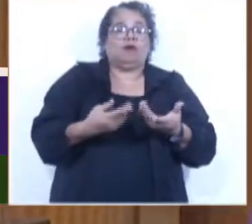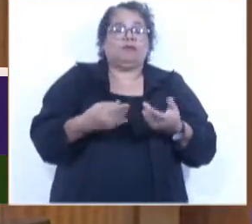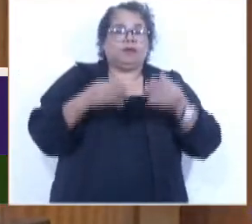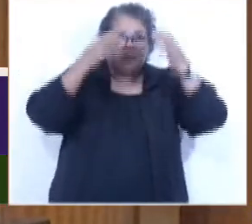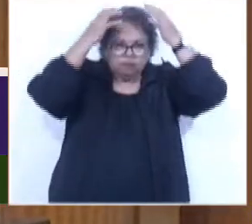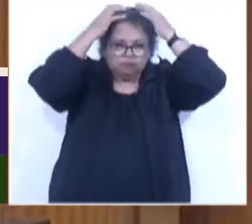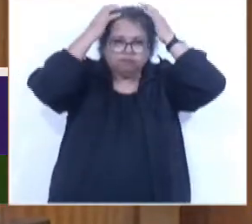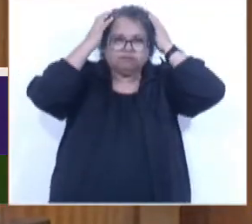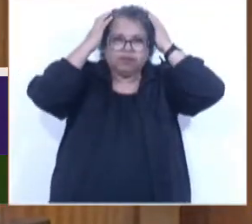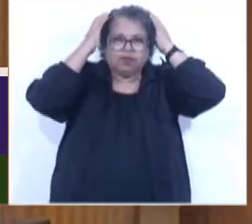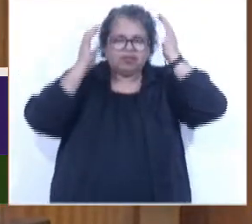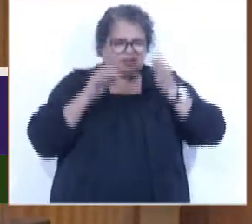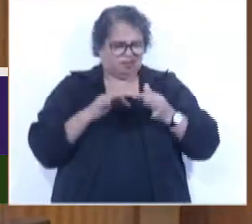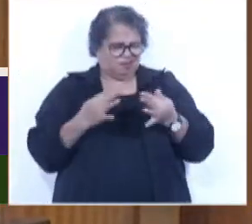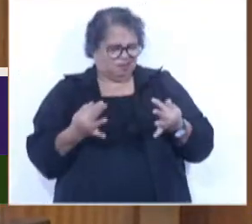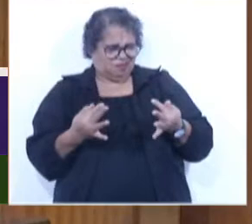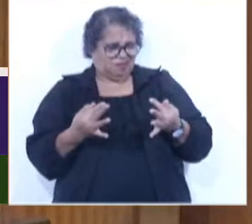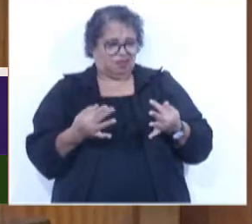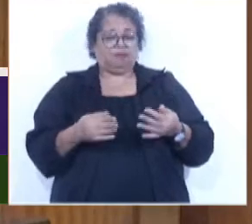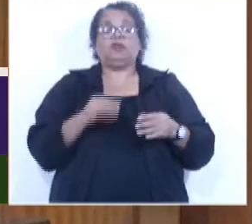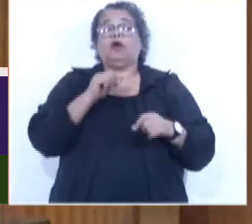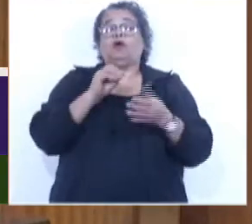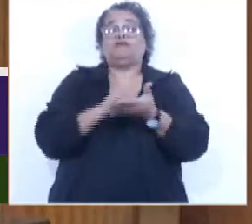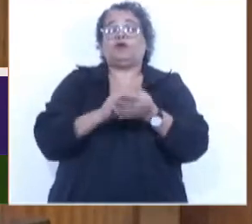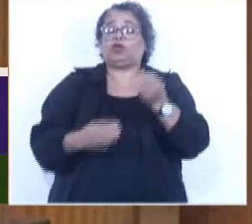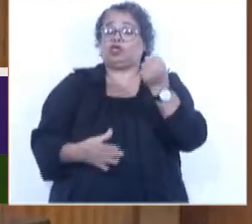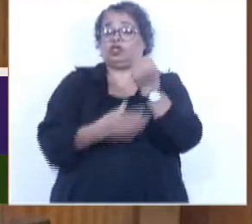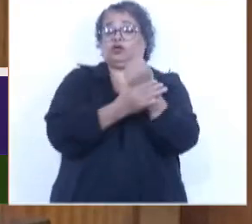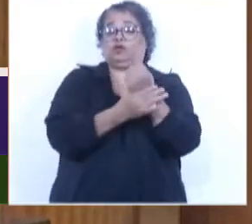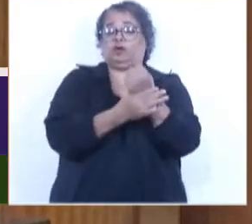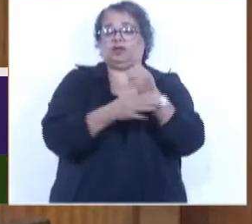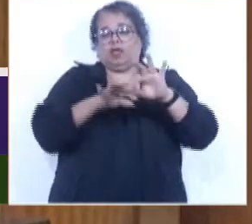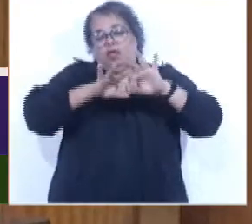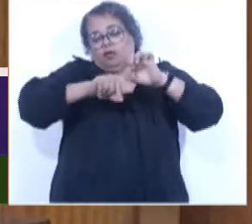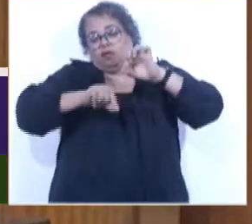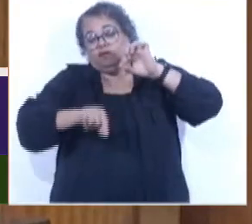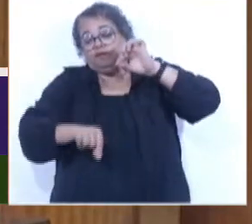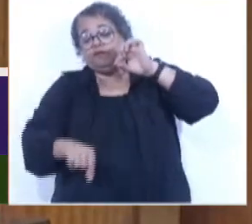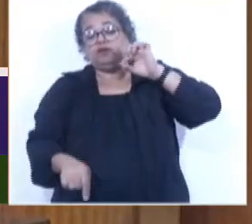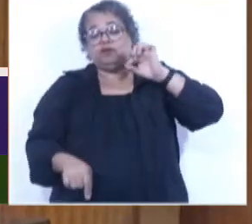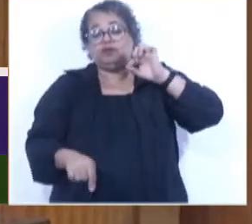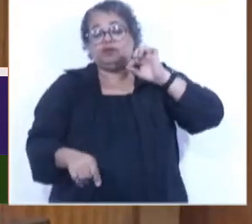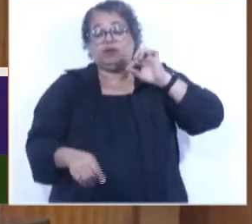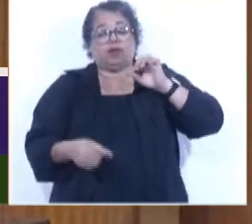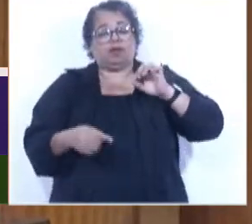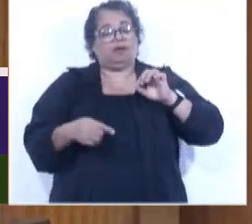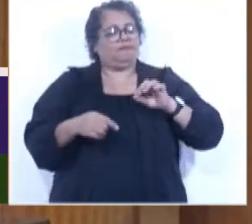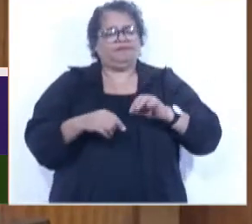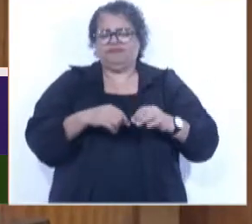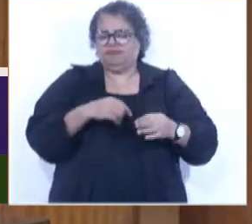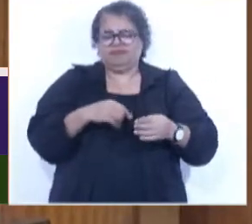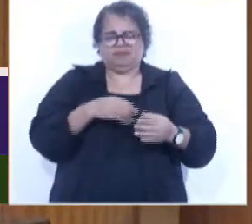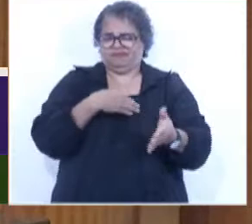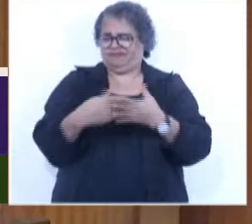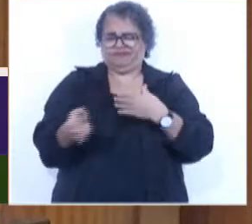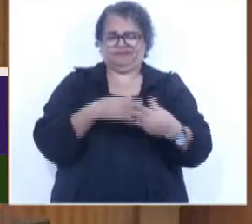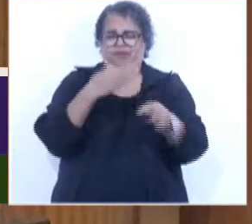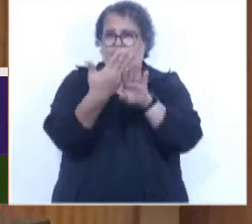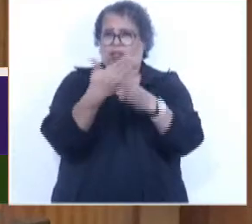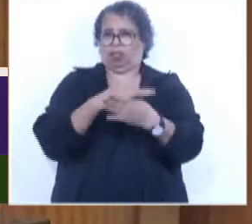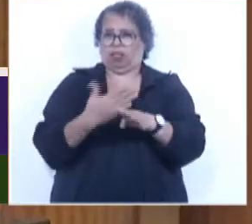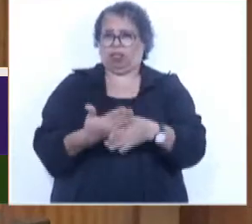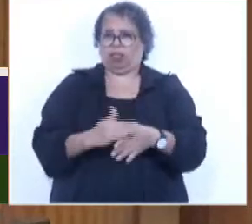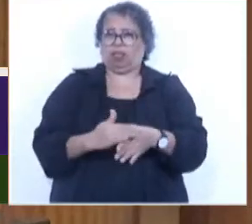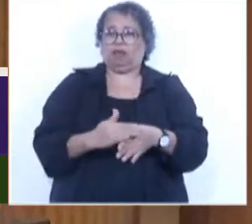de entrar um e-mail para baixo da terra sem ancoragem e nós fiscalizamos denunciamos no Ministério